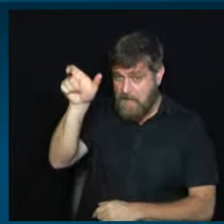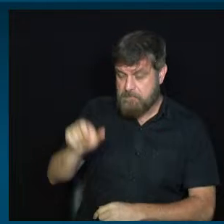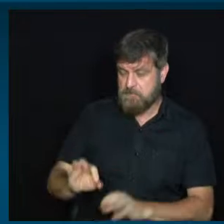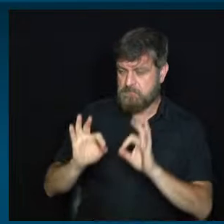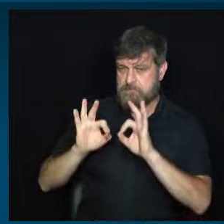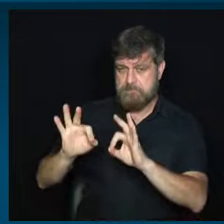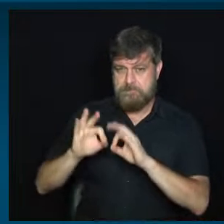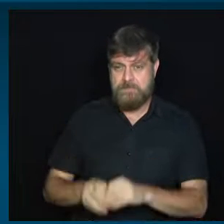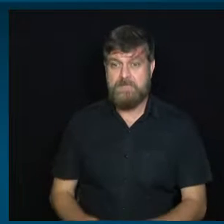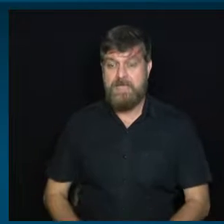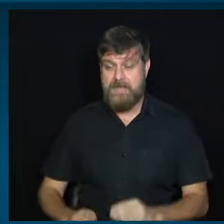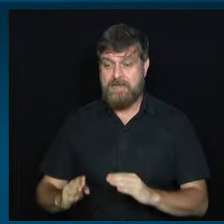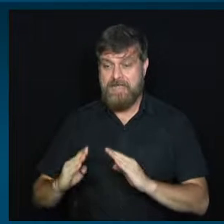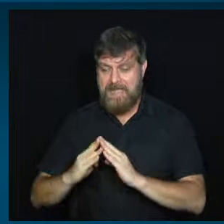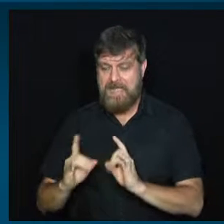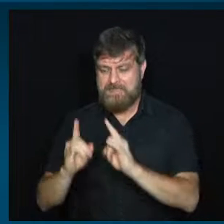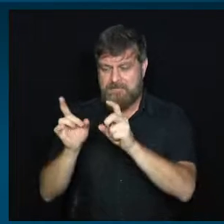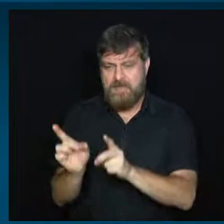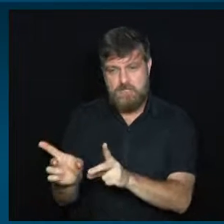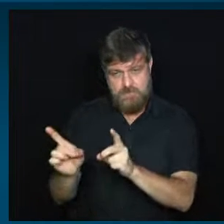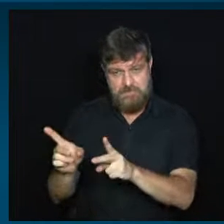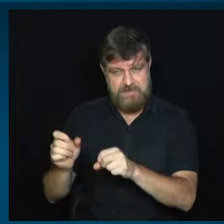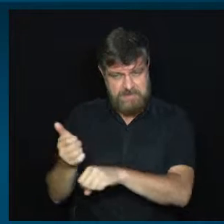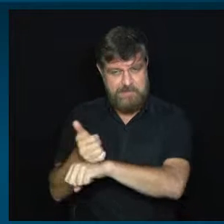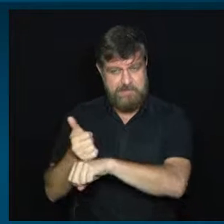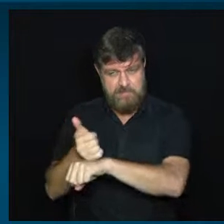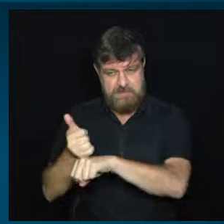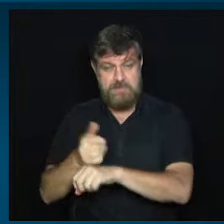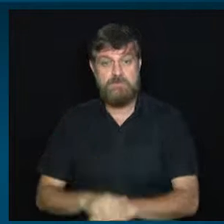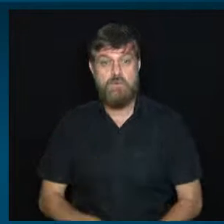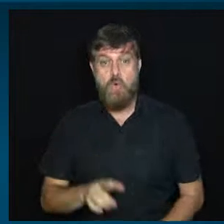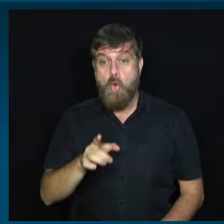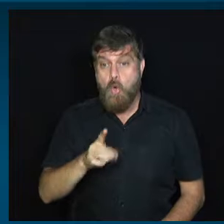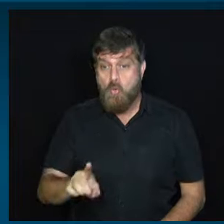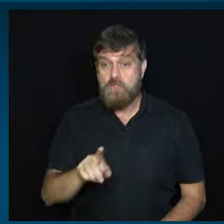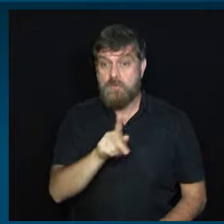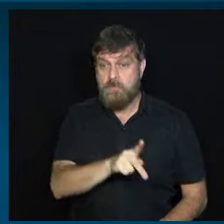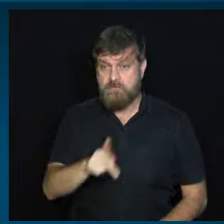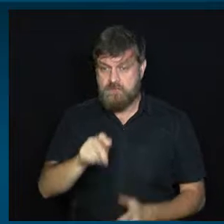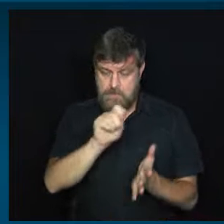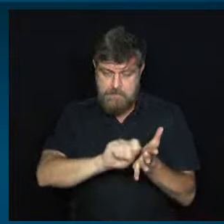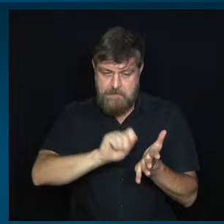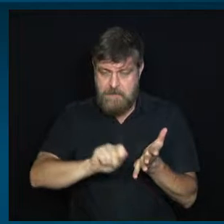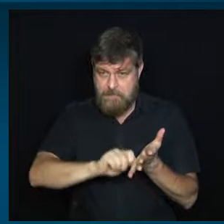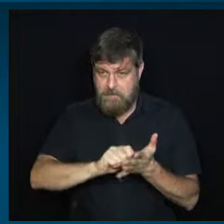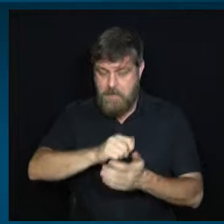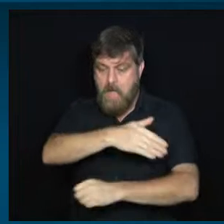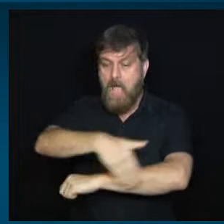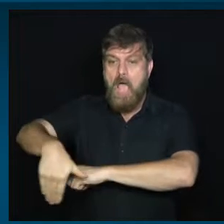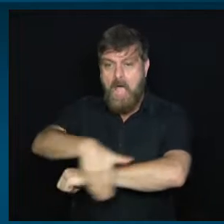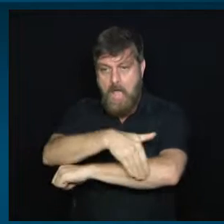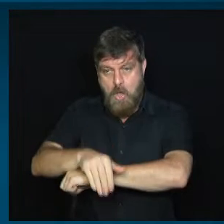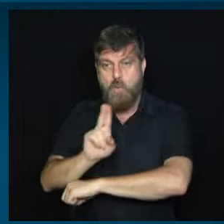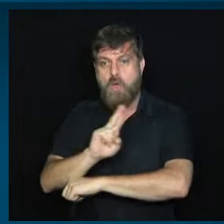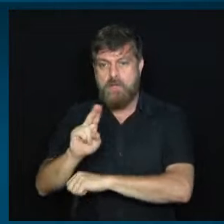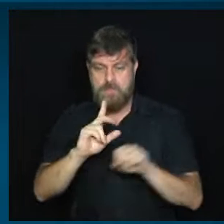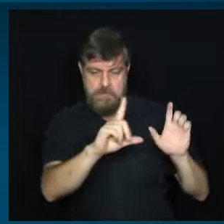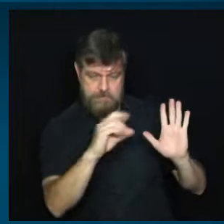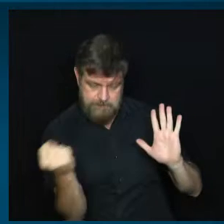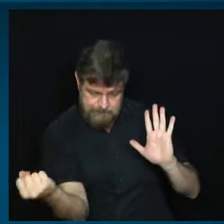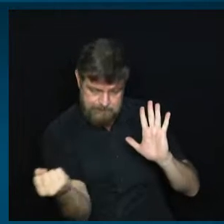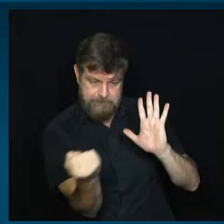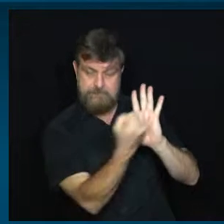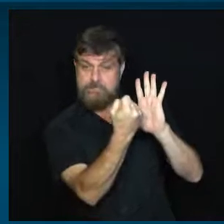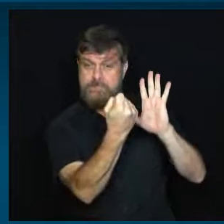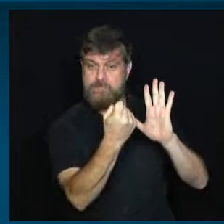de imóveis. Por último, está um projeto de lei do vereador Professor Alberto, que denomina Rua Pastor Antônio Silvério uma